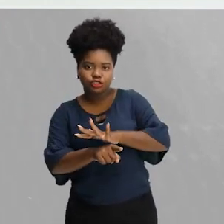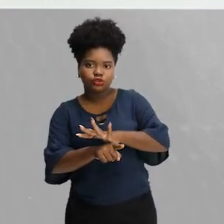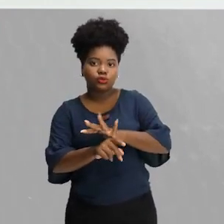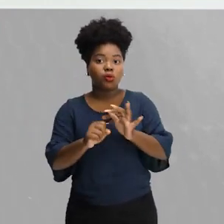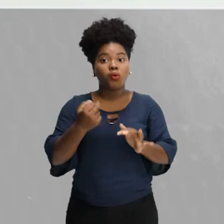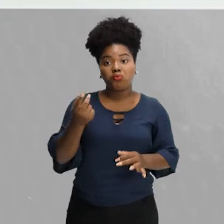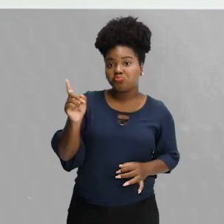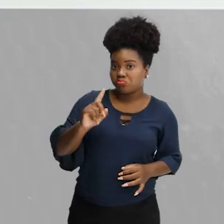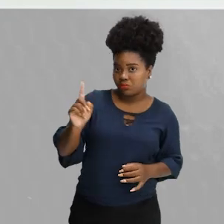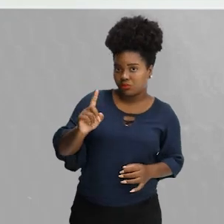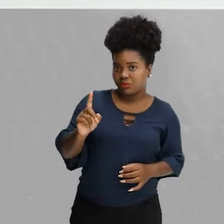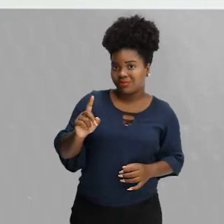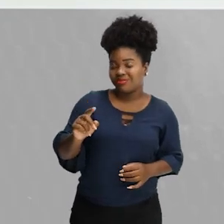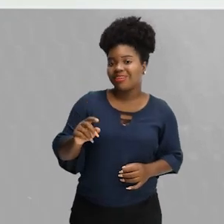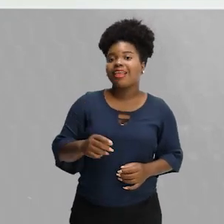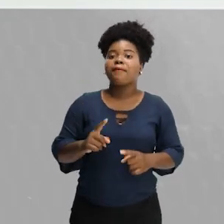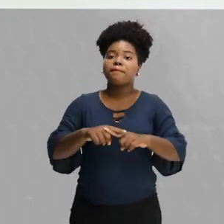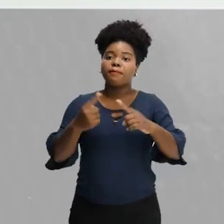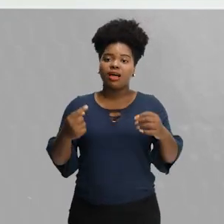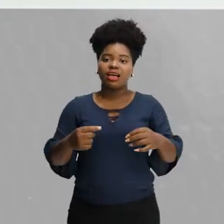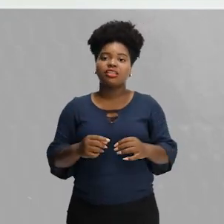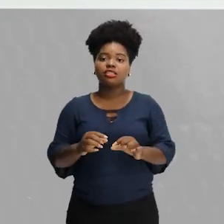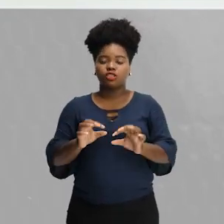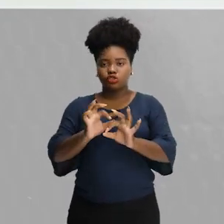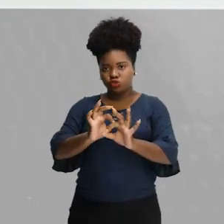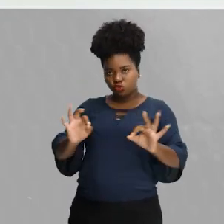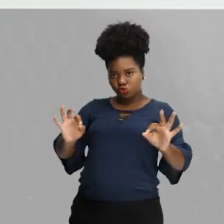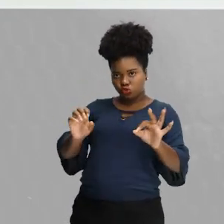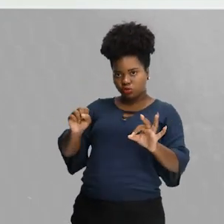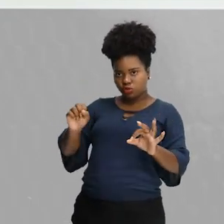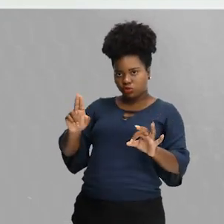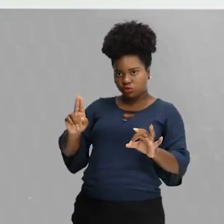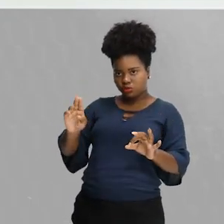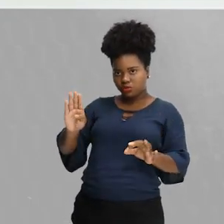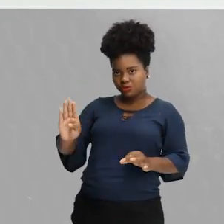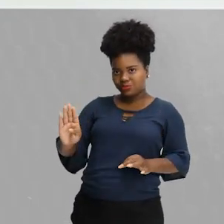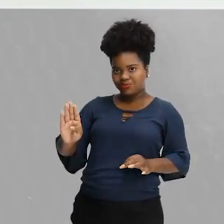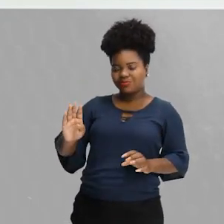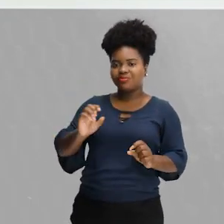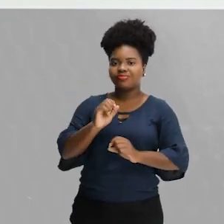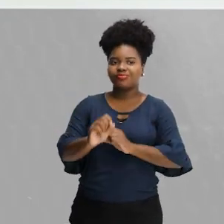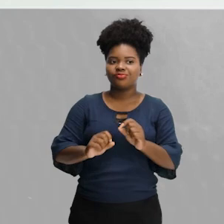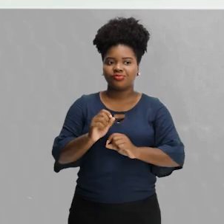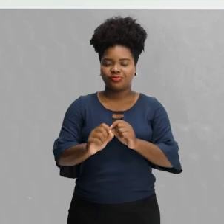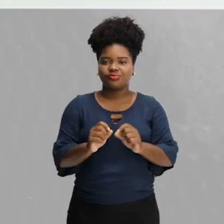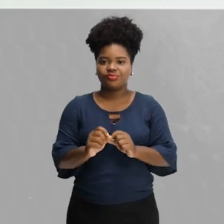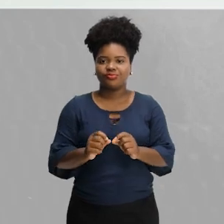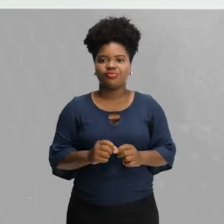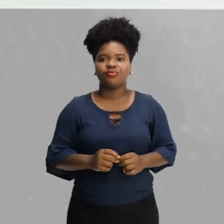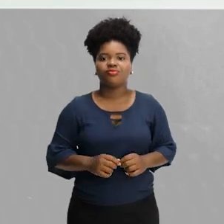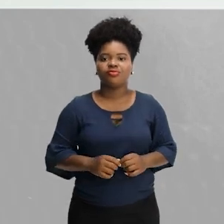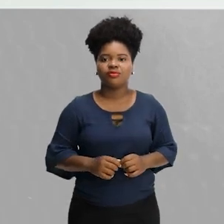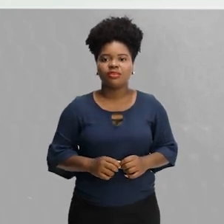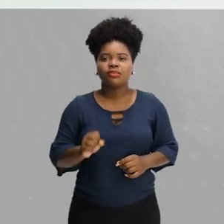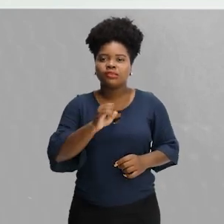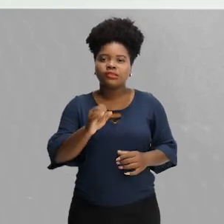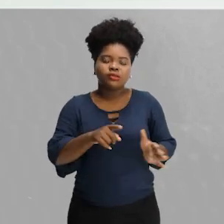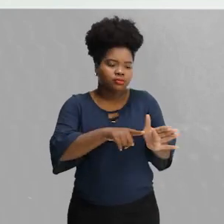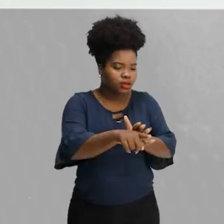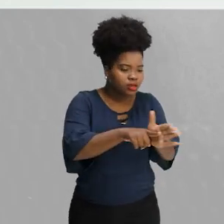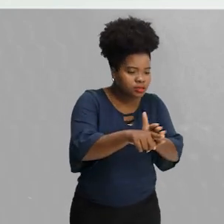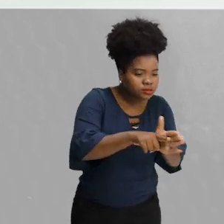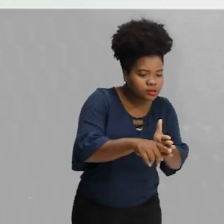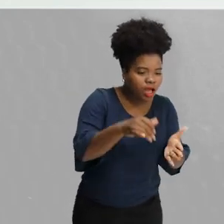característica principal é estações do ano bem definidas. Se você pesquisar bem aí no seu telefone celular, no seu